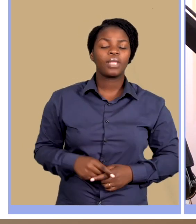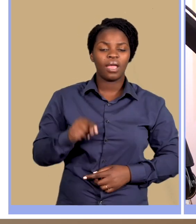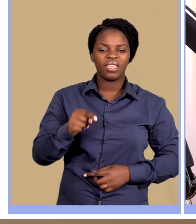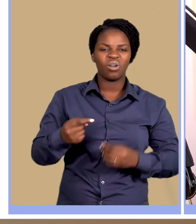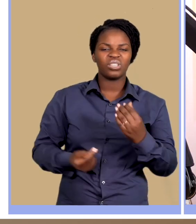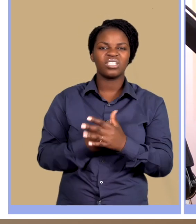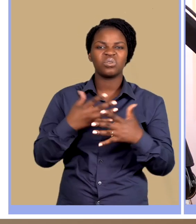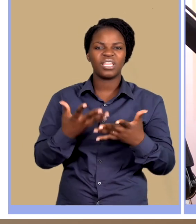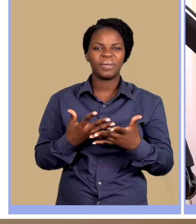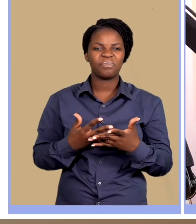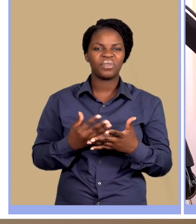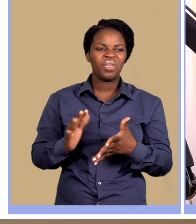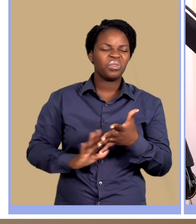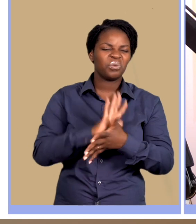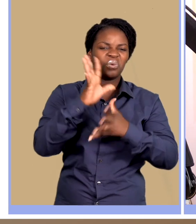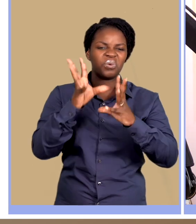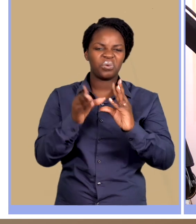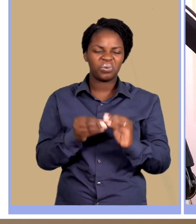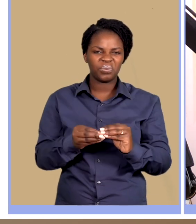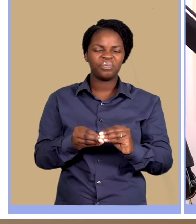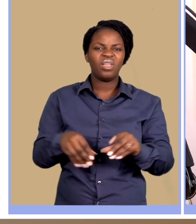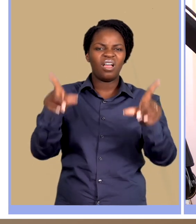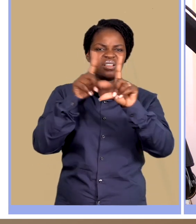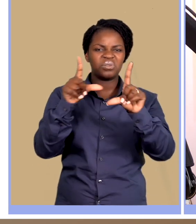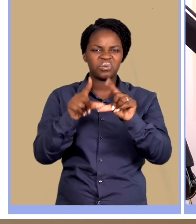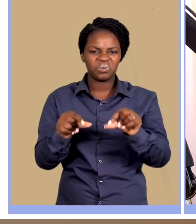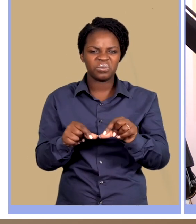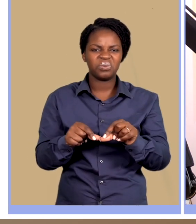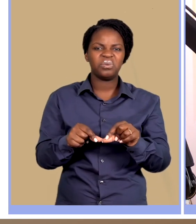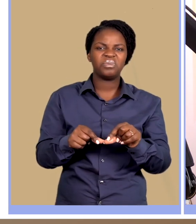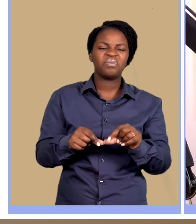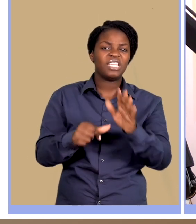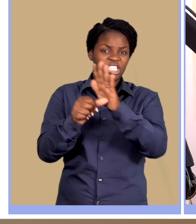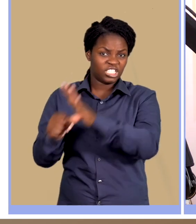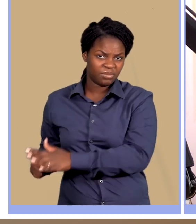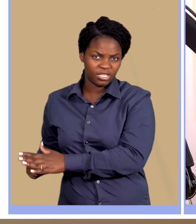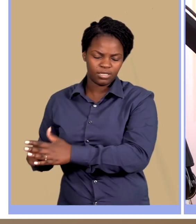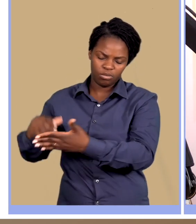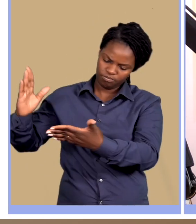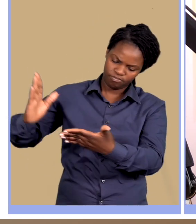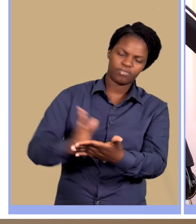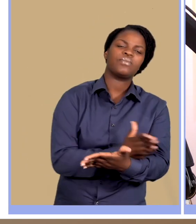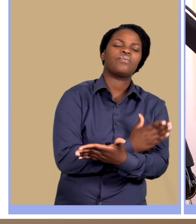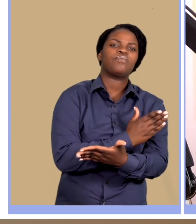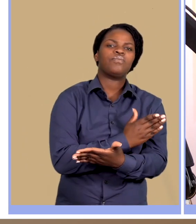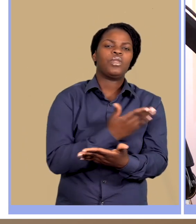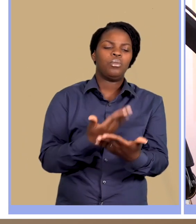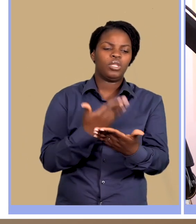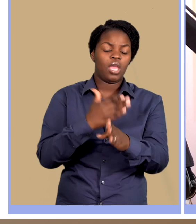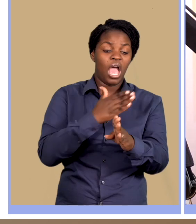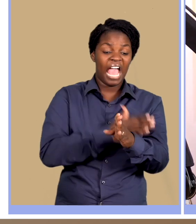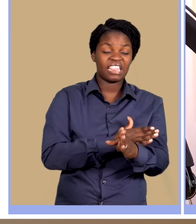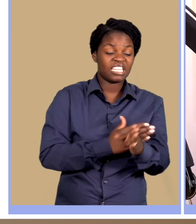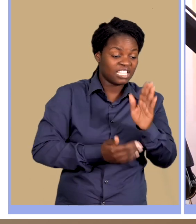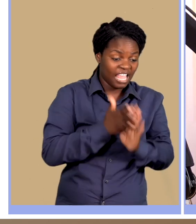de mitos, uma série de tabus e preconceitos que reinava na composição técnica deste instrumento do trabalho,